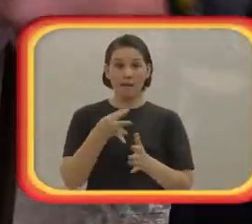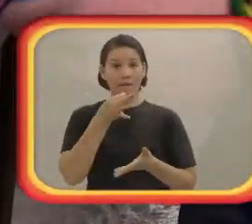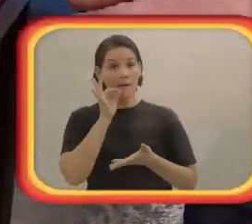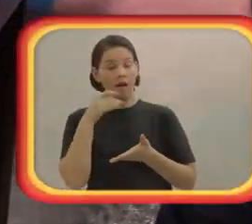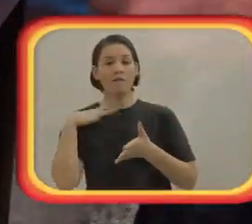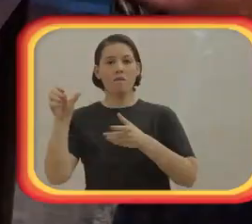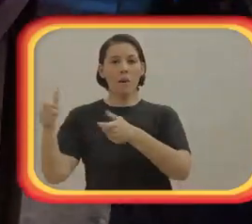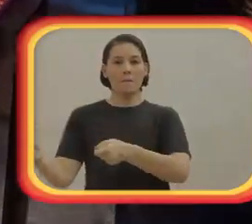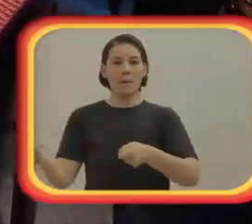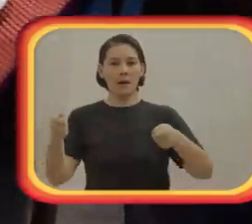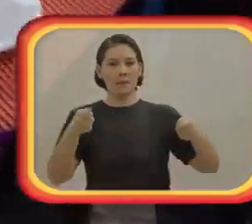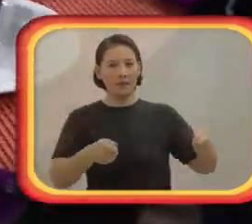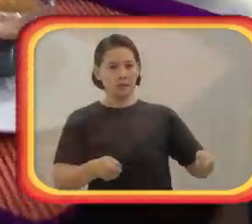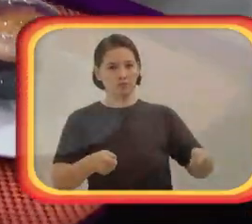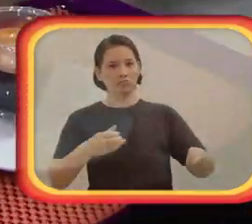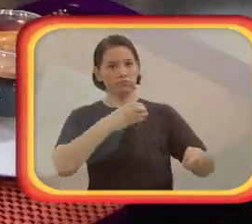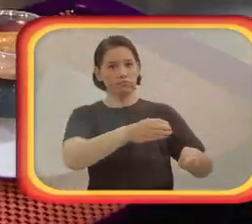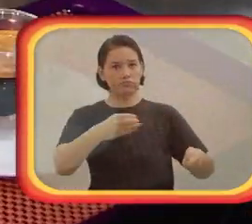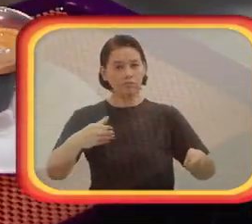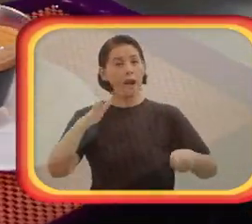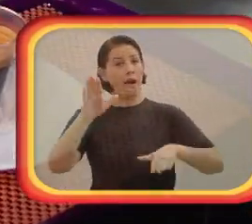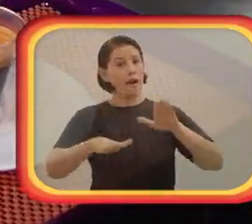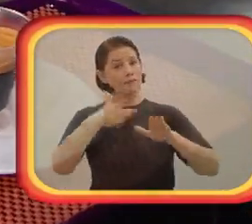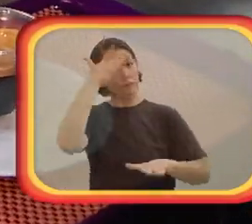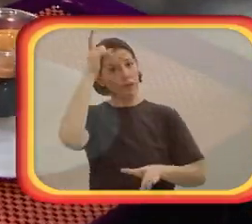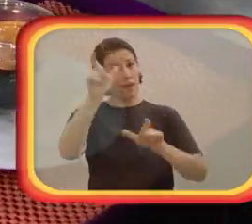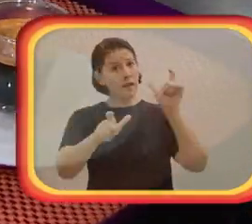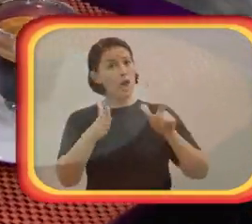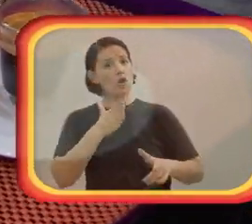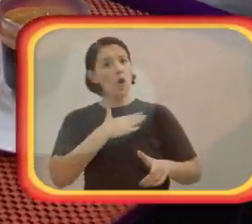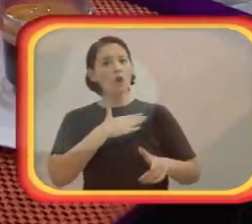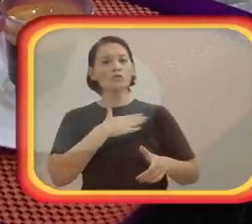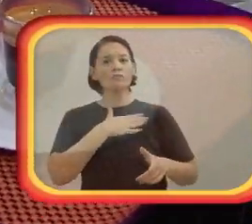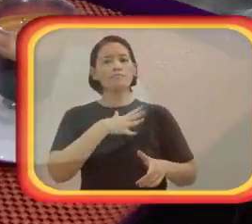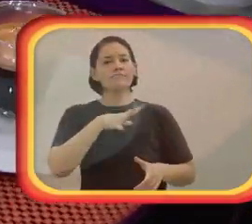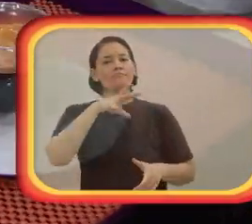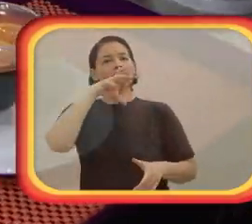vê se os clientes gostam e suspiram.